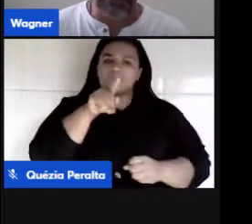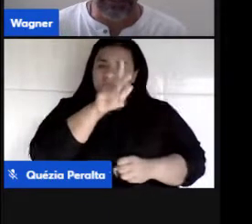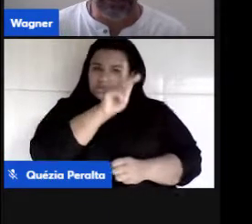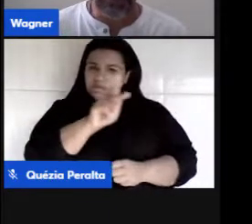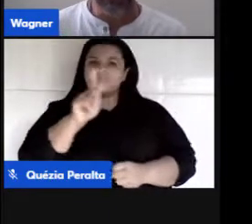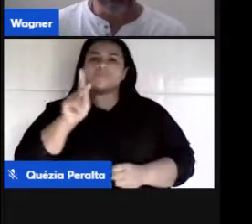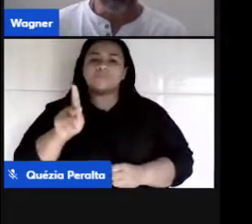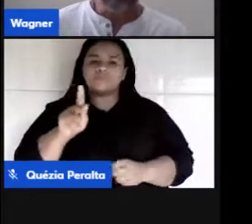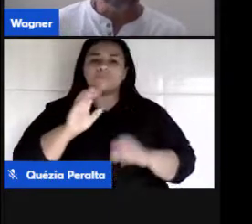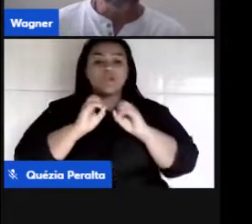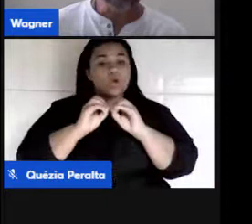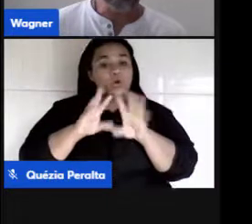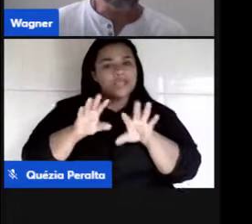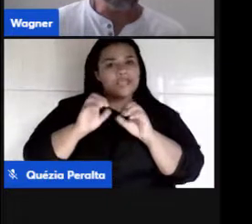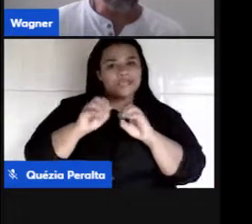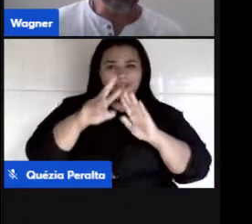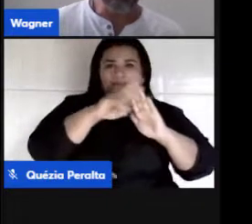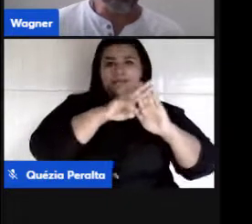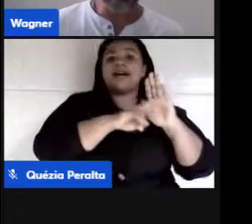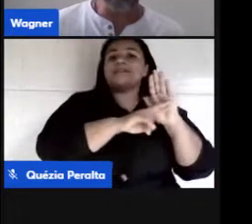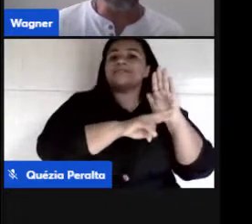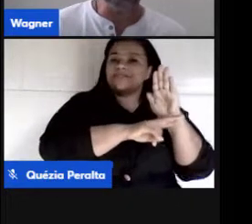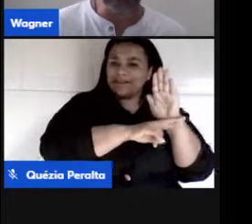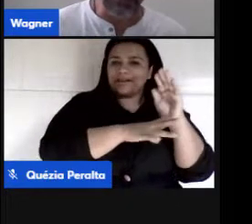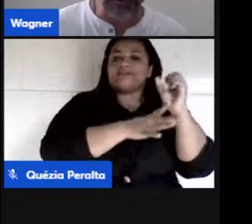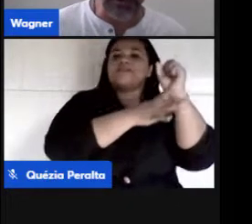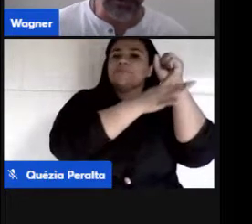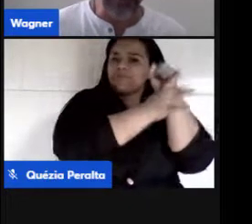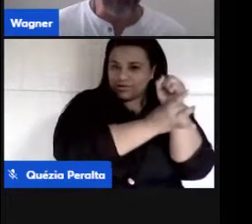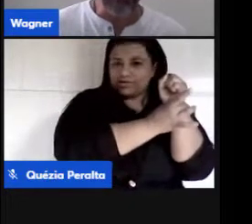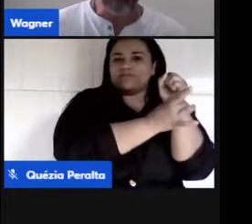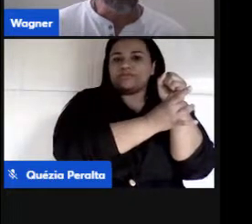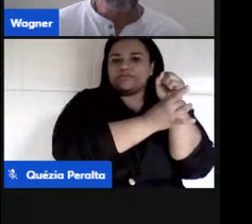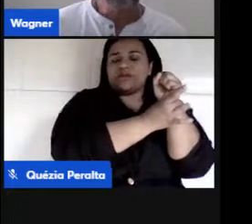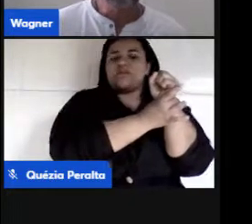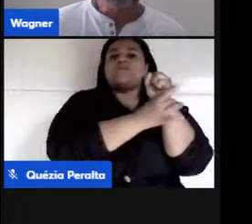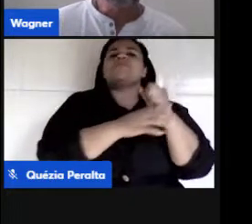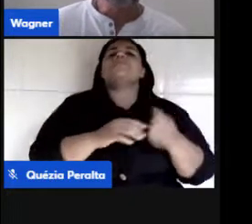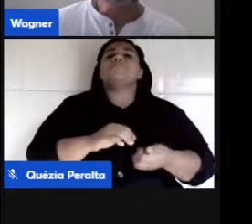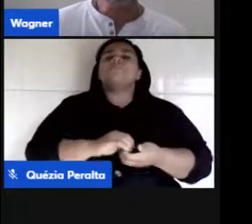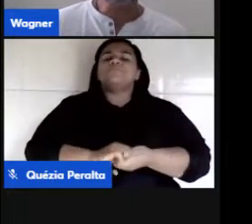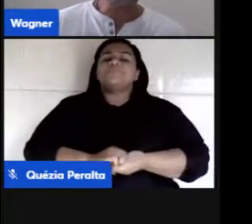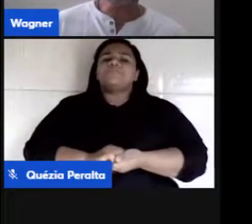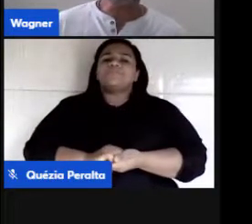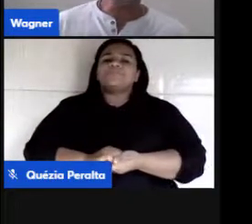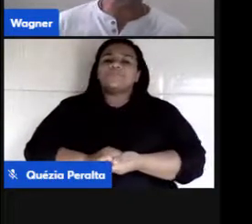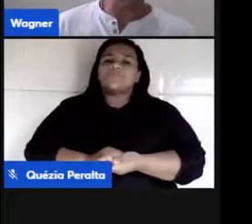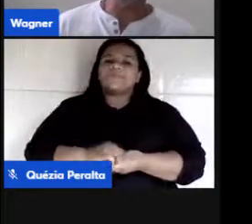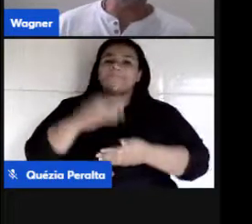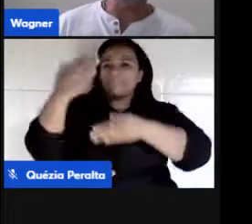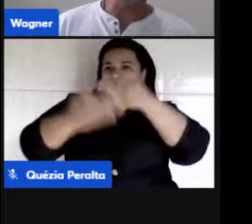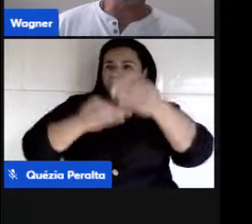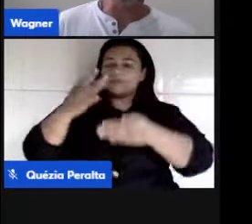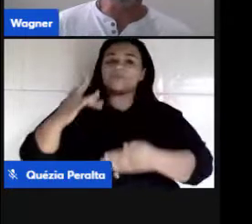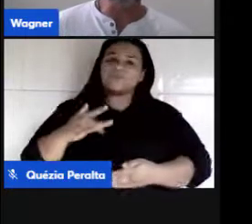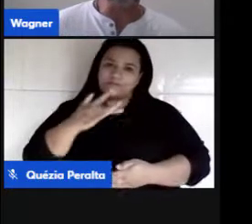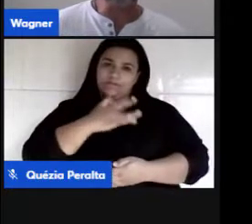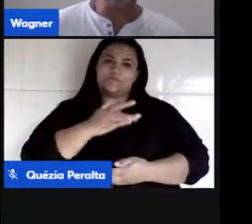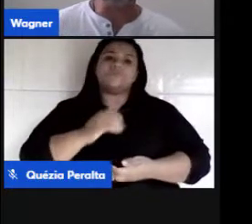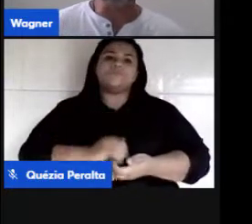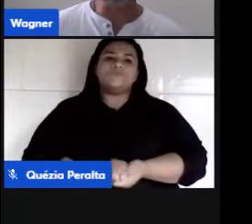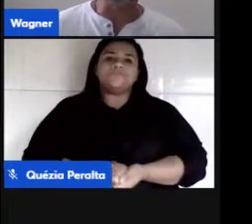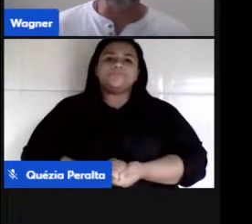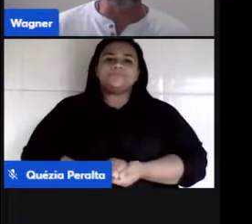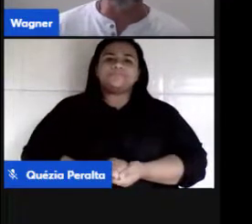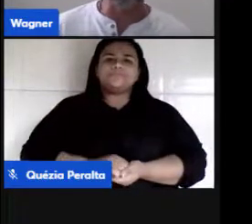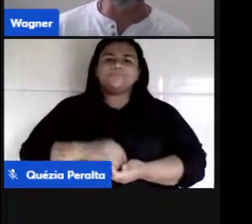da higiene, fazer esse trabalho relativo à saúde, verificar o nível de conhecimento do aluno em